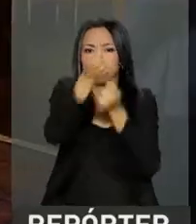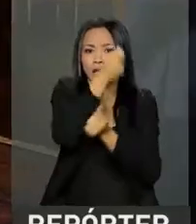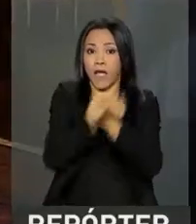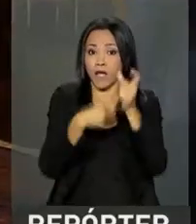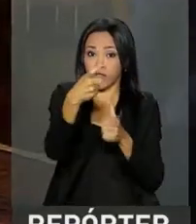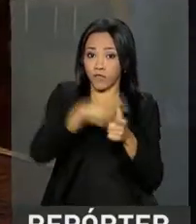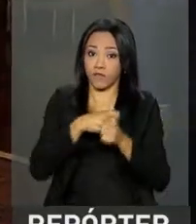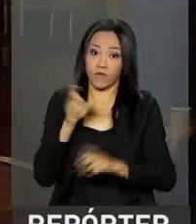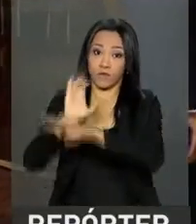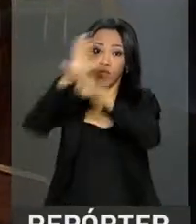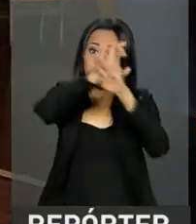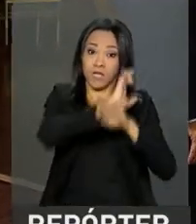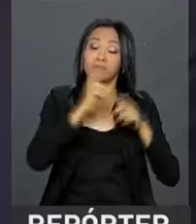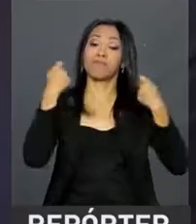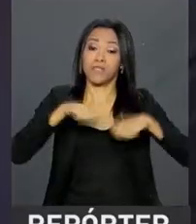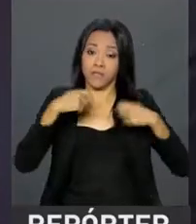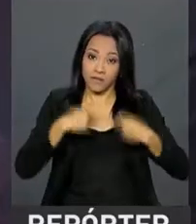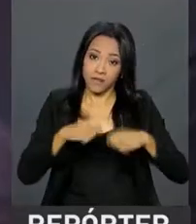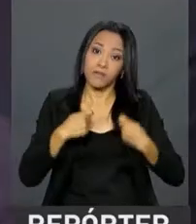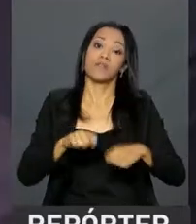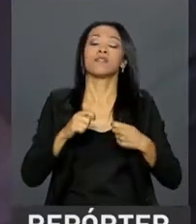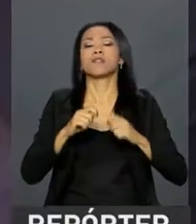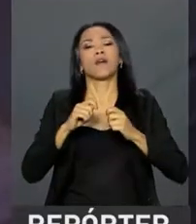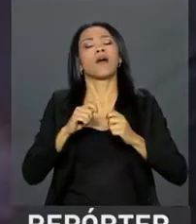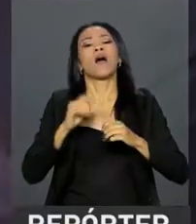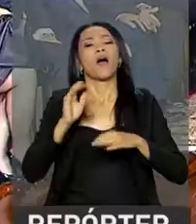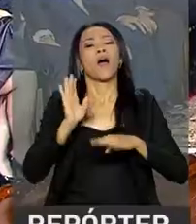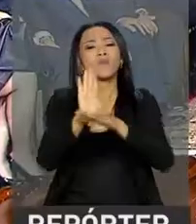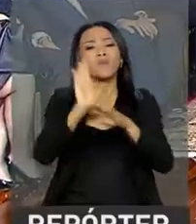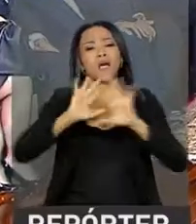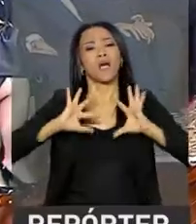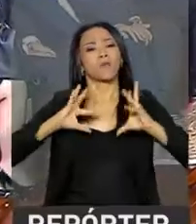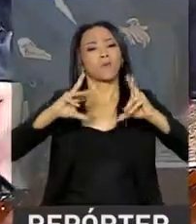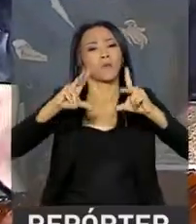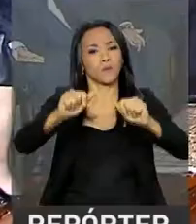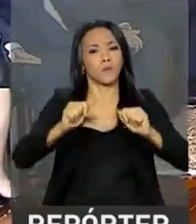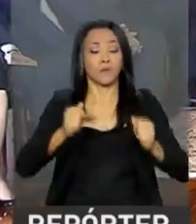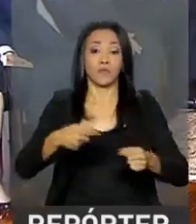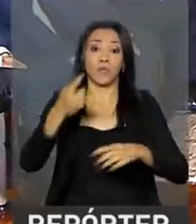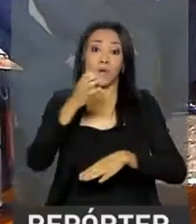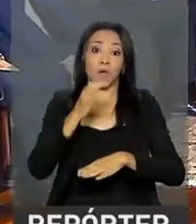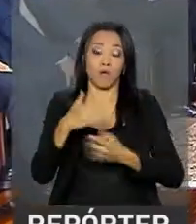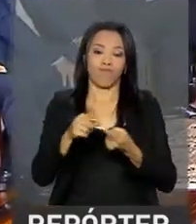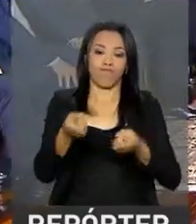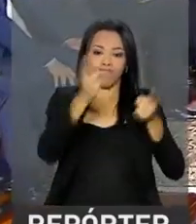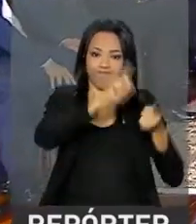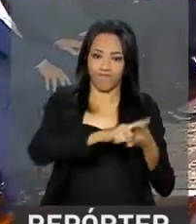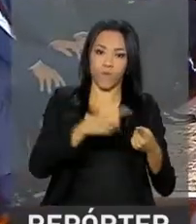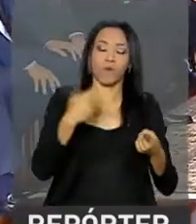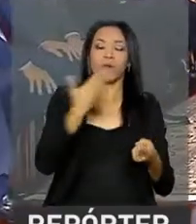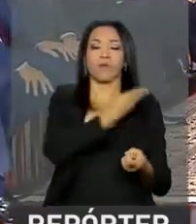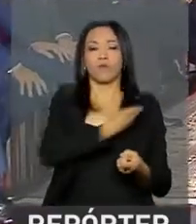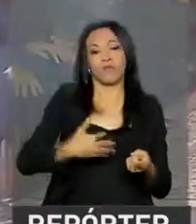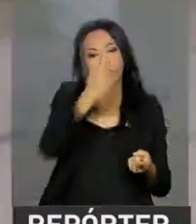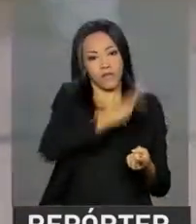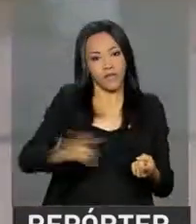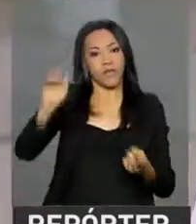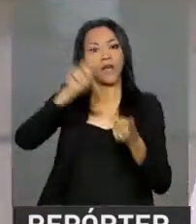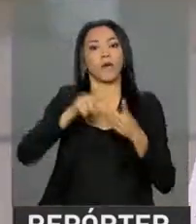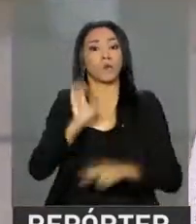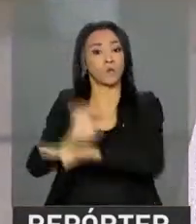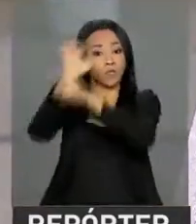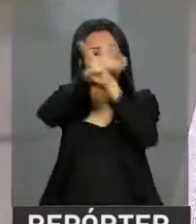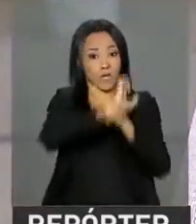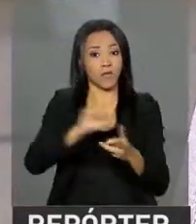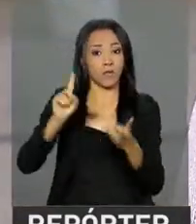beneficiar todas as partes envolvidas ou seja a união o bnds e os estados ainda de acordo com